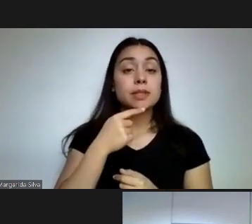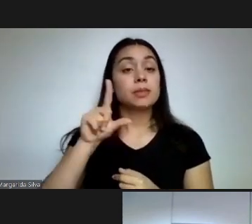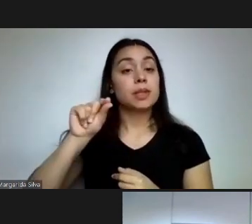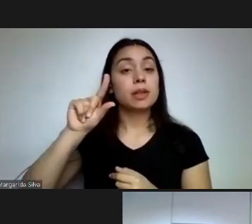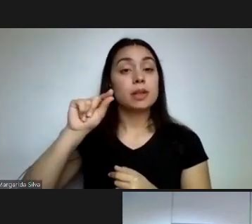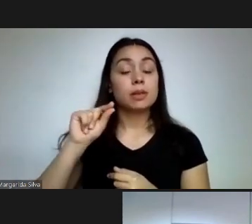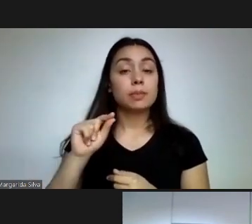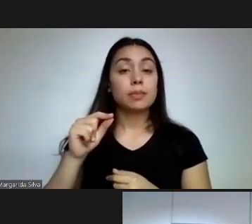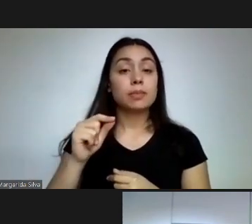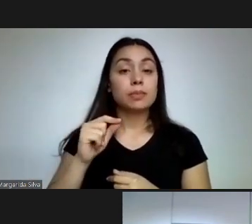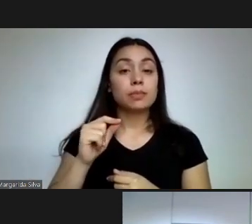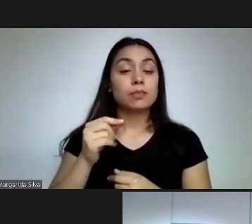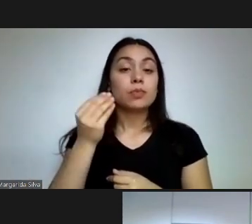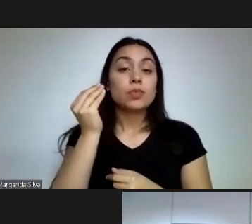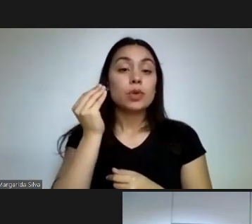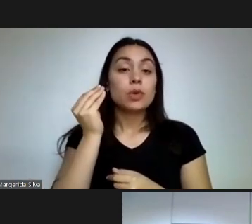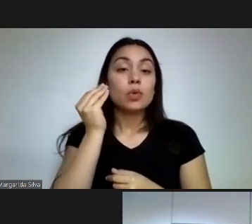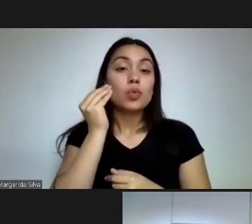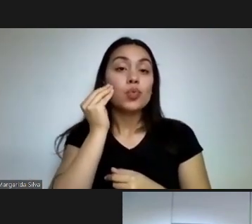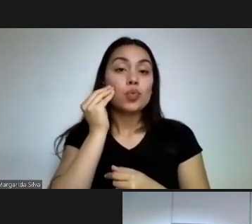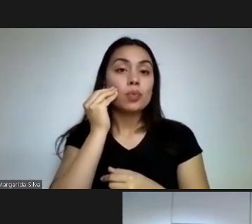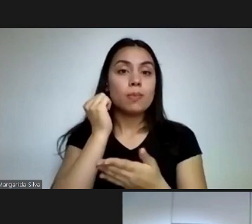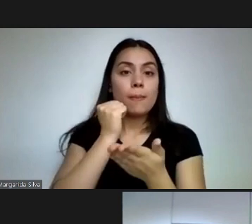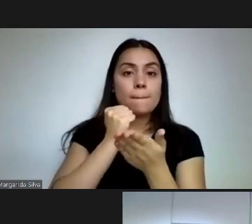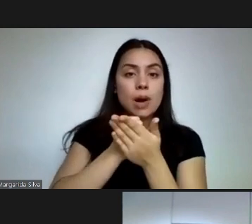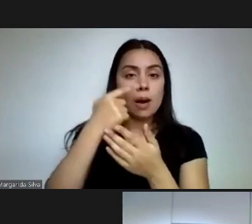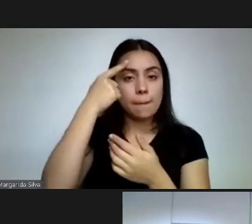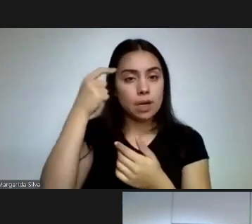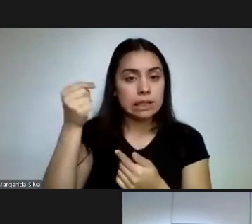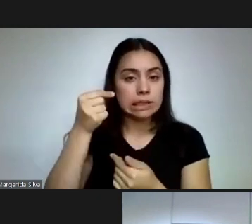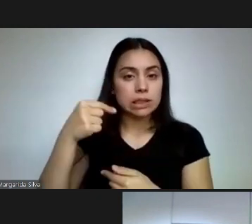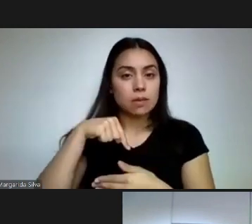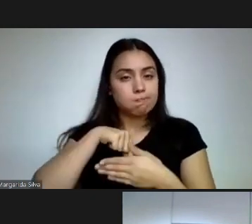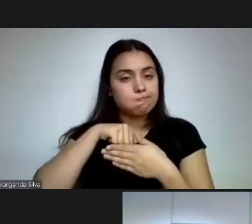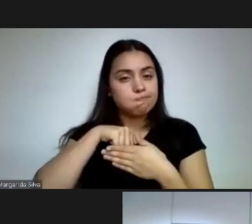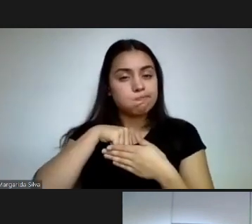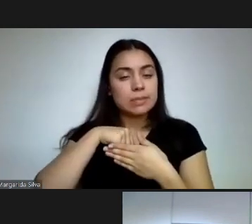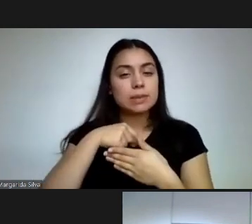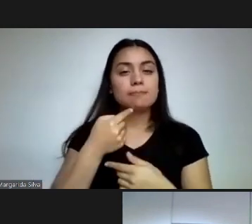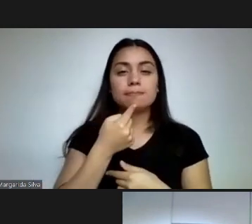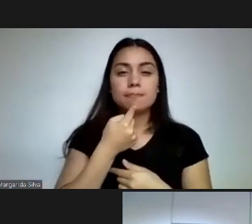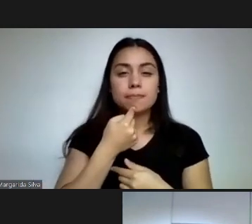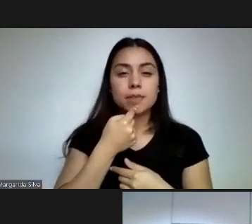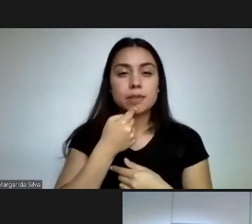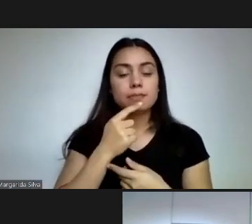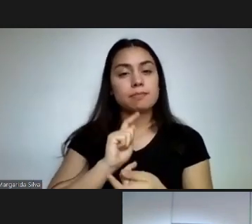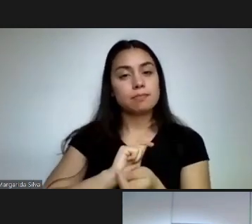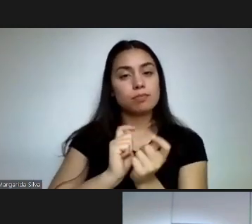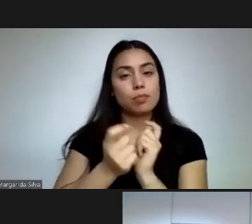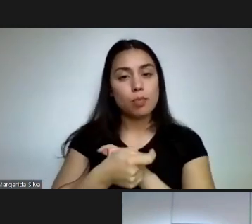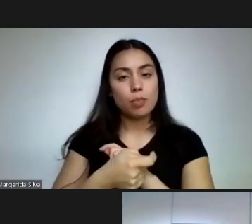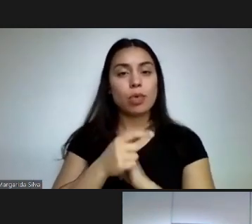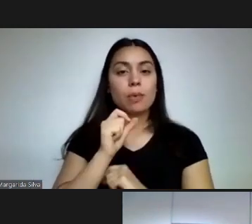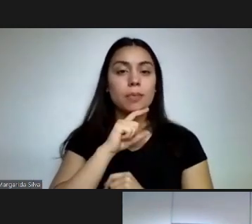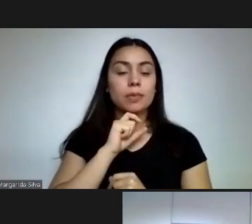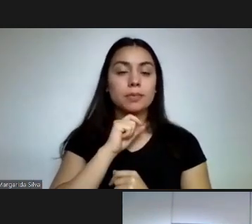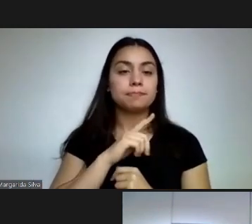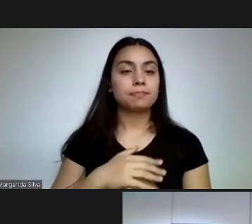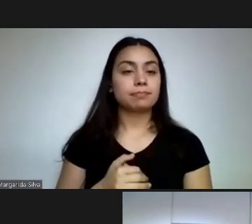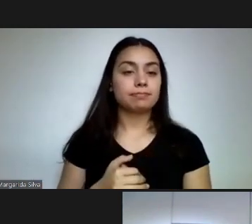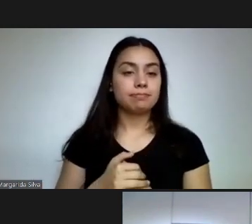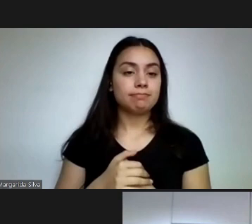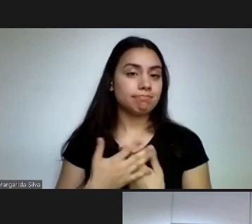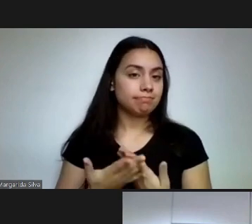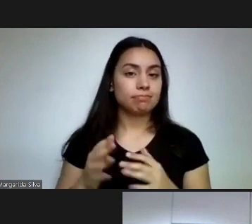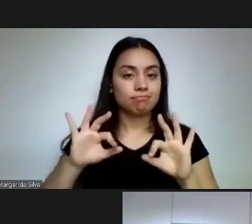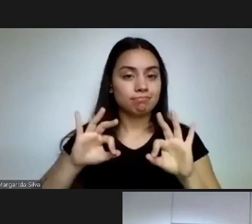onde é que, como é que eles moldam também as nossas visões sobre estes temas. E pronto, e se calhar ficava por aqui